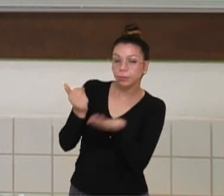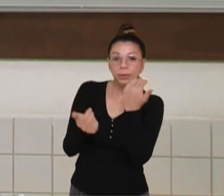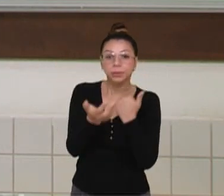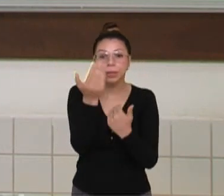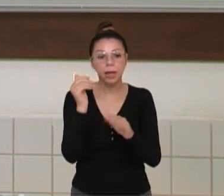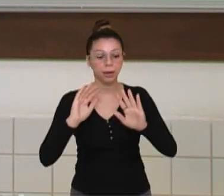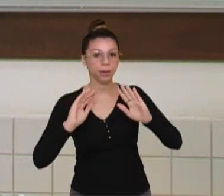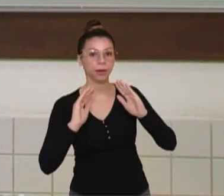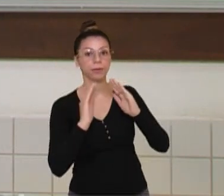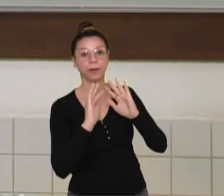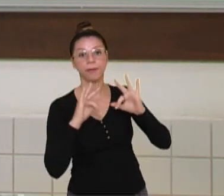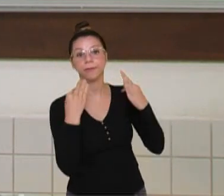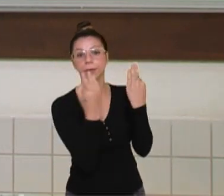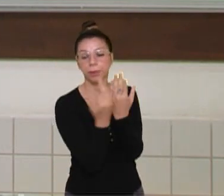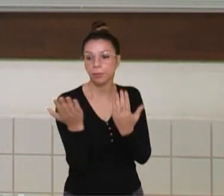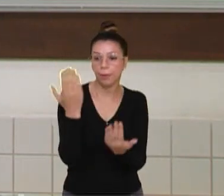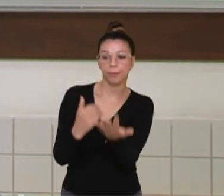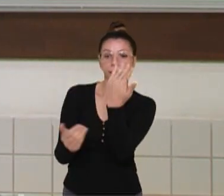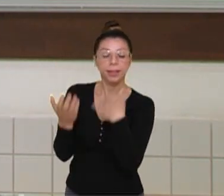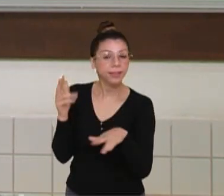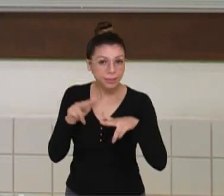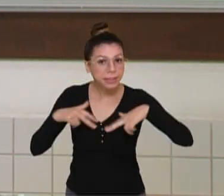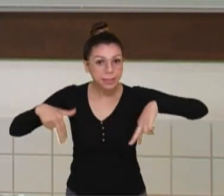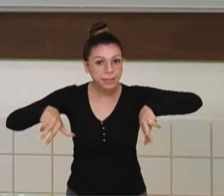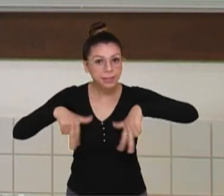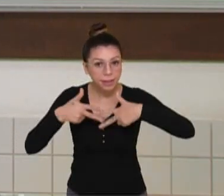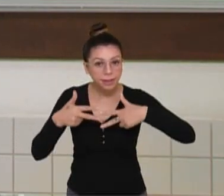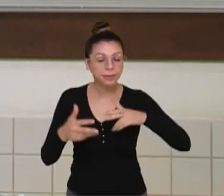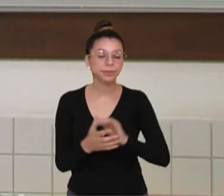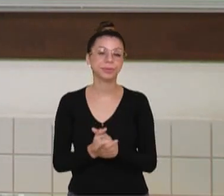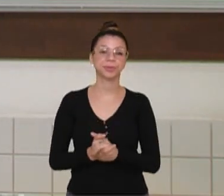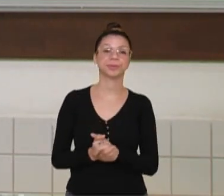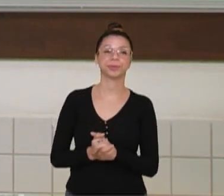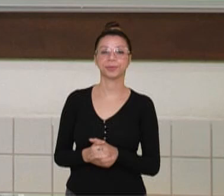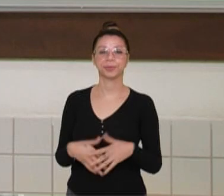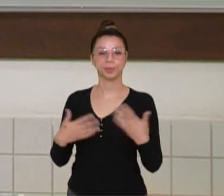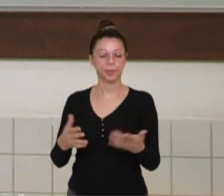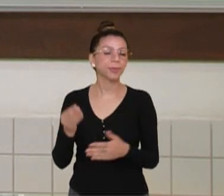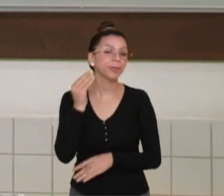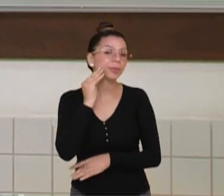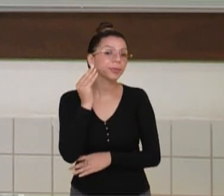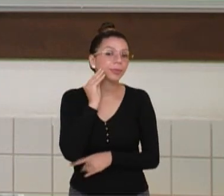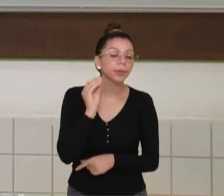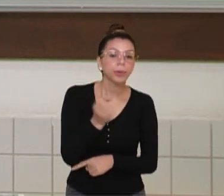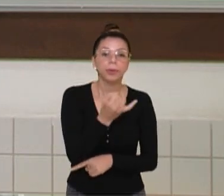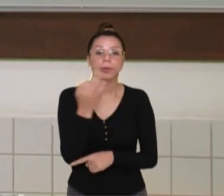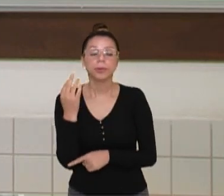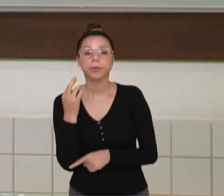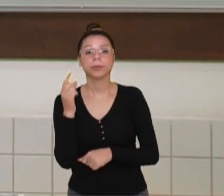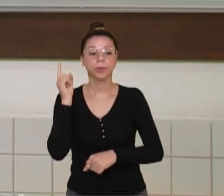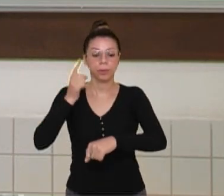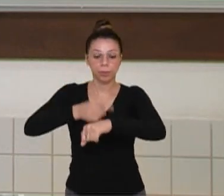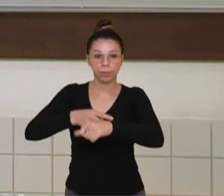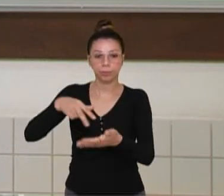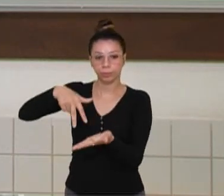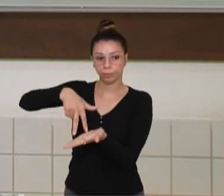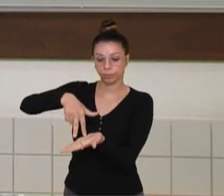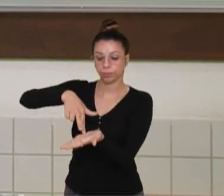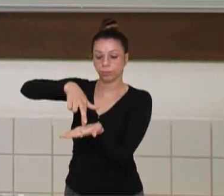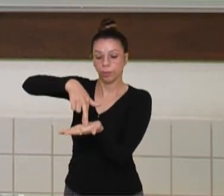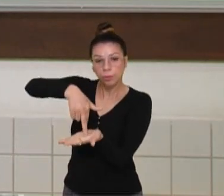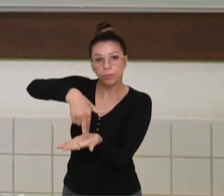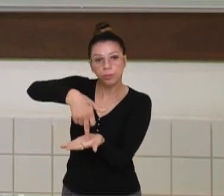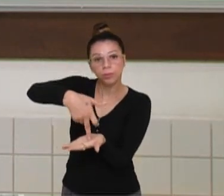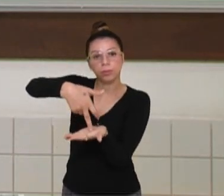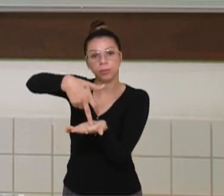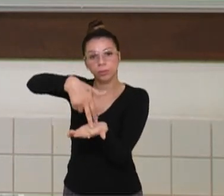casa aí, chama as pessoas para pegar e dançar junto com você, tá bom? E aí, tentem marcar o passo 1. Então, olha lá, ó.